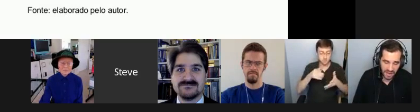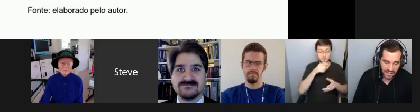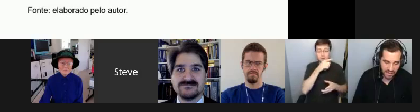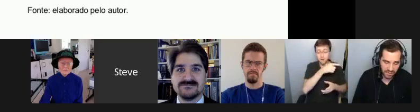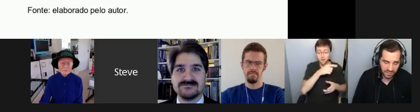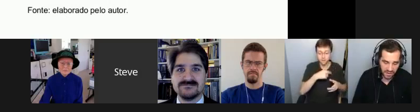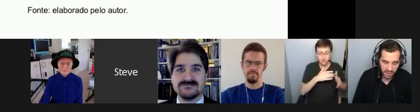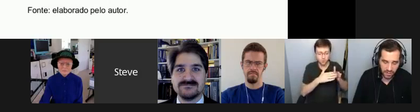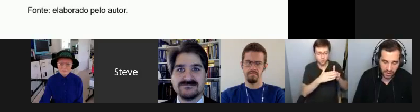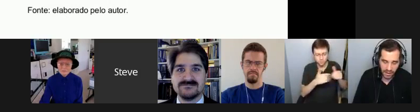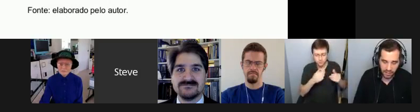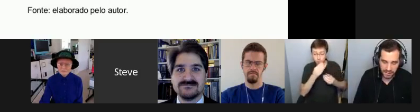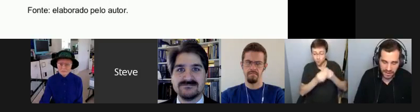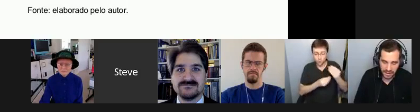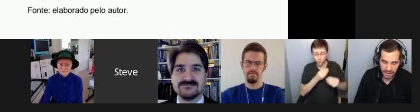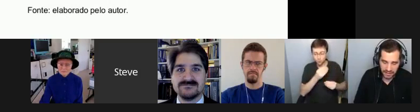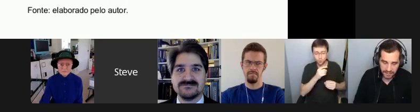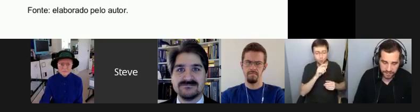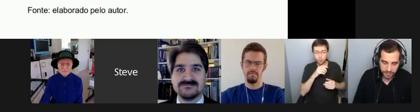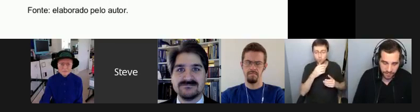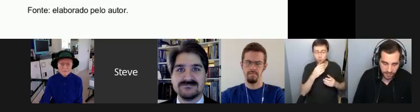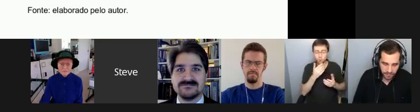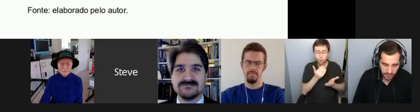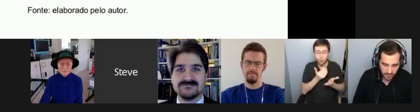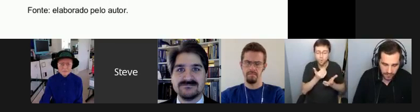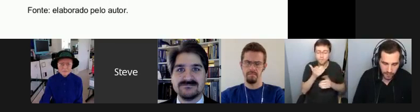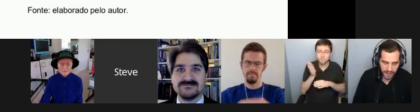ele fizesse um vídeo em língua de sinais,